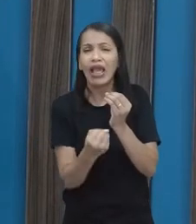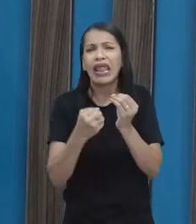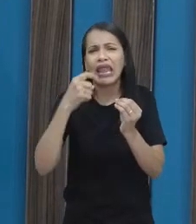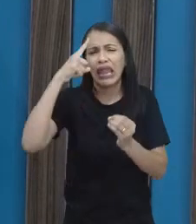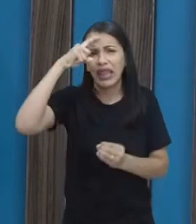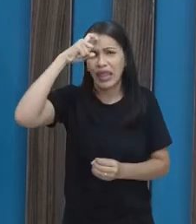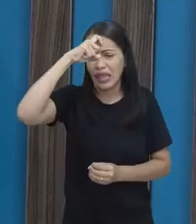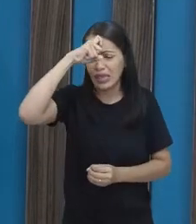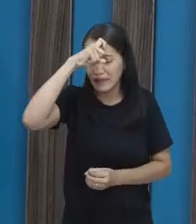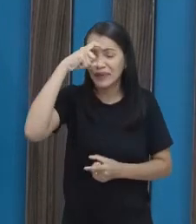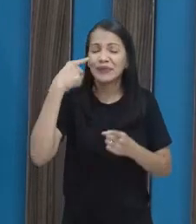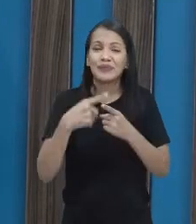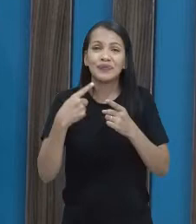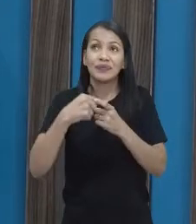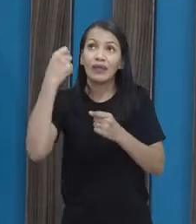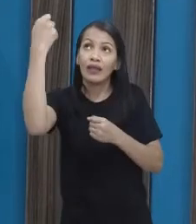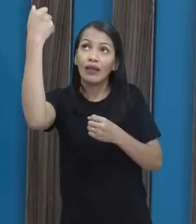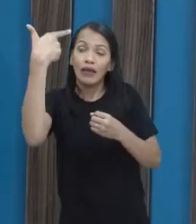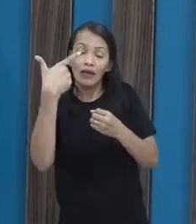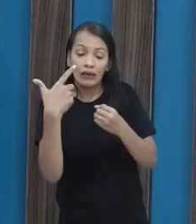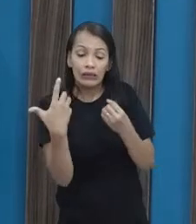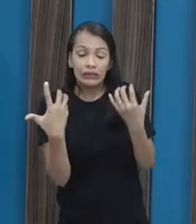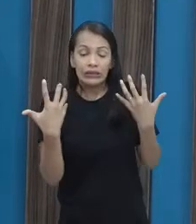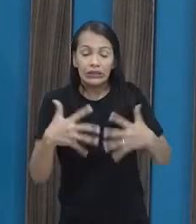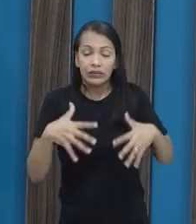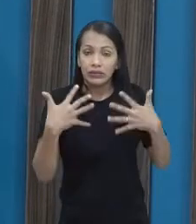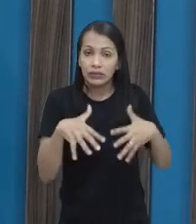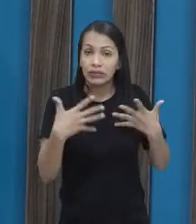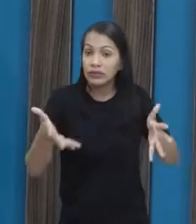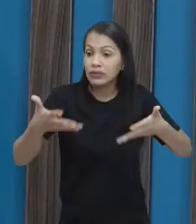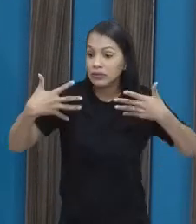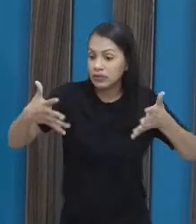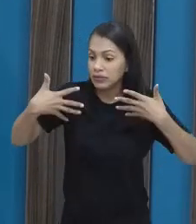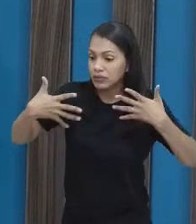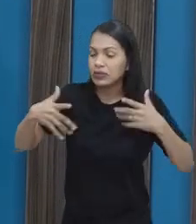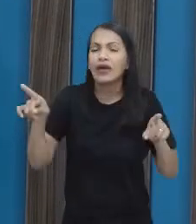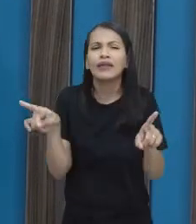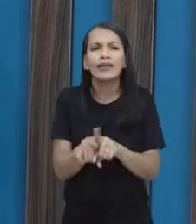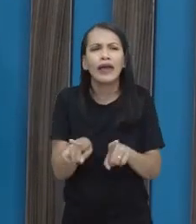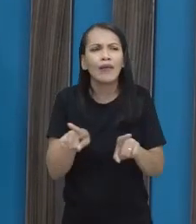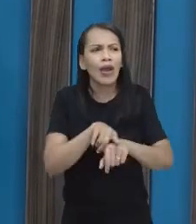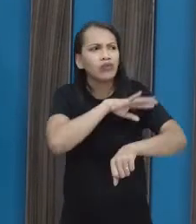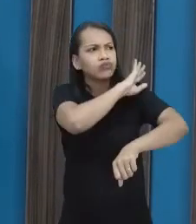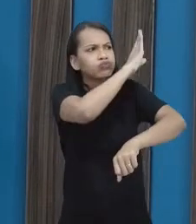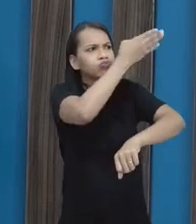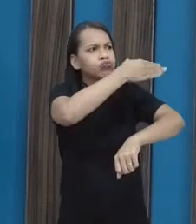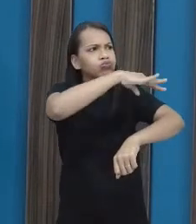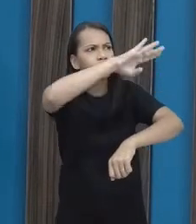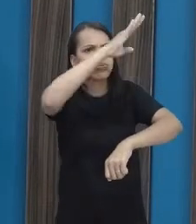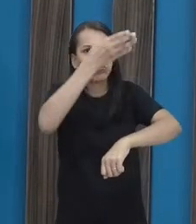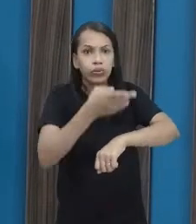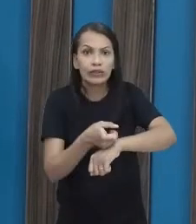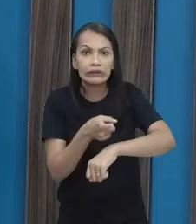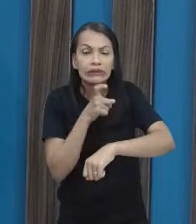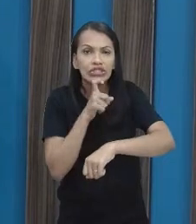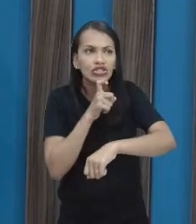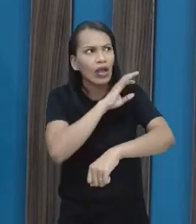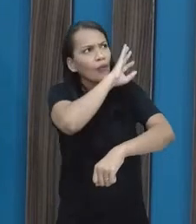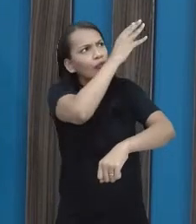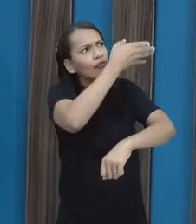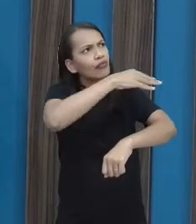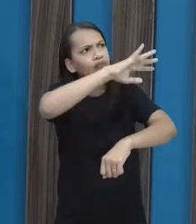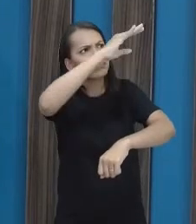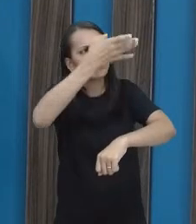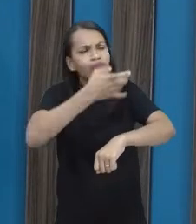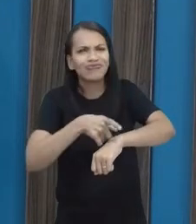do superaquecimento, o degelo das calotas polares, ou seja, o gelo está derretendo nos polos e a gente está aumentando